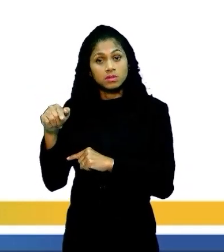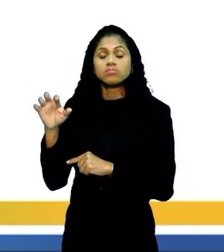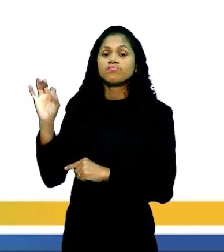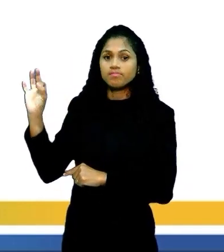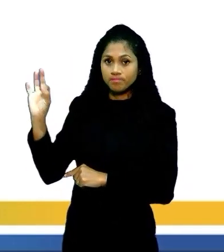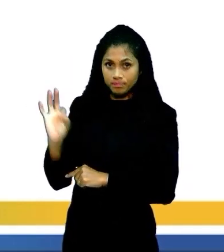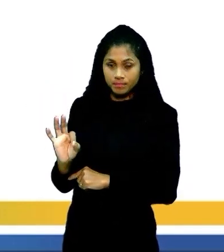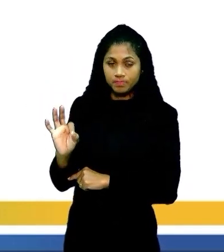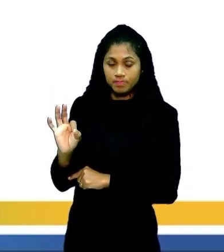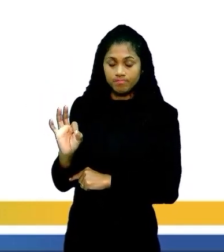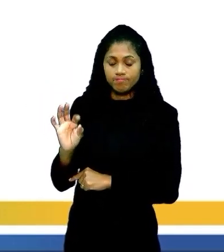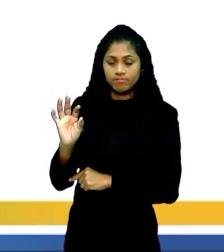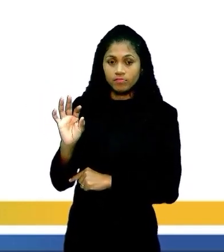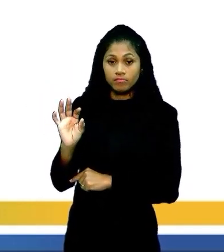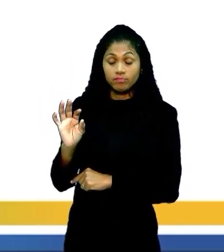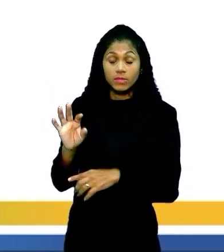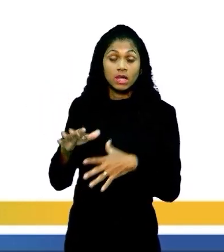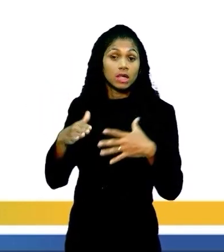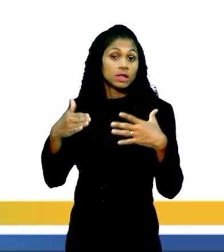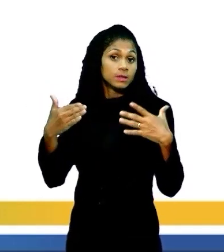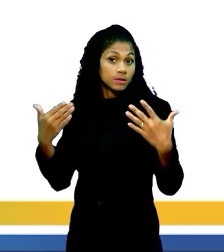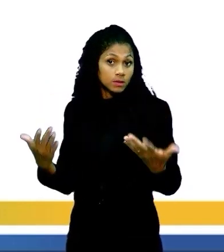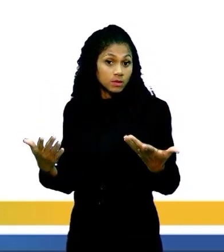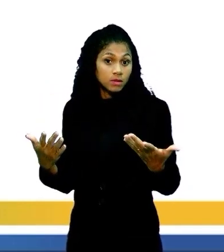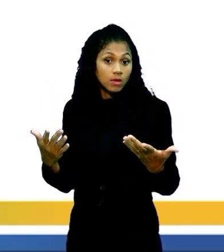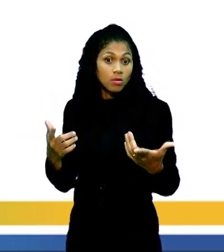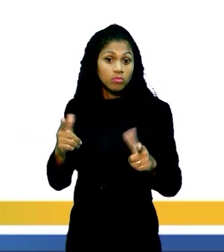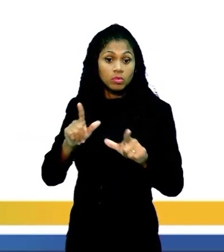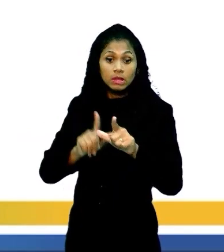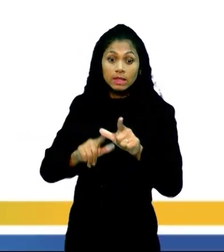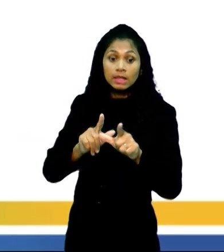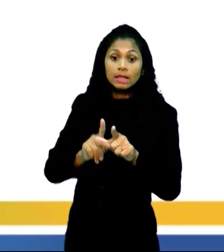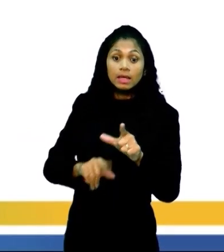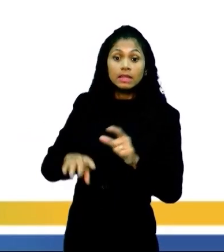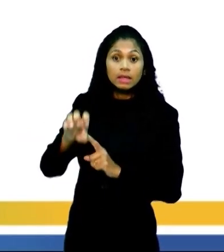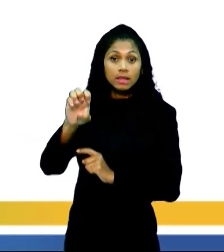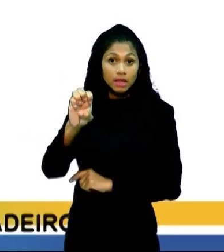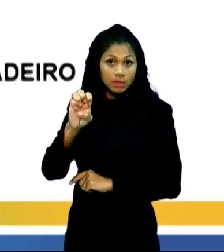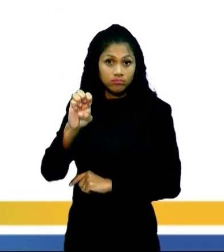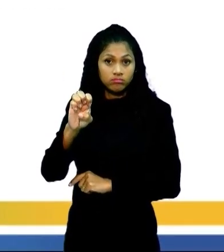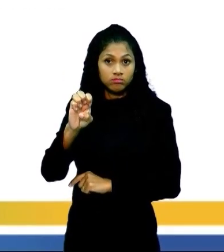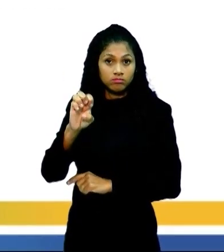Portanto, a afirmação verdadeira aí é a letra E. Tudo bem?